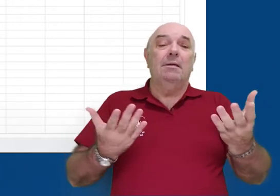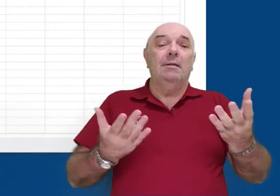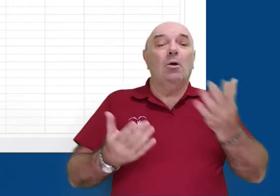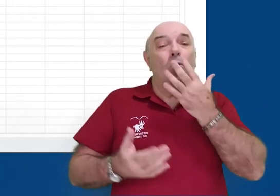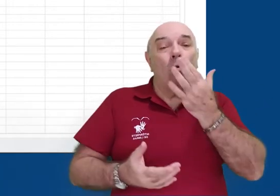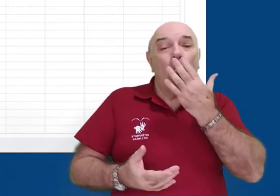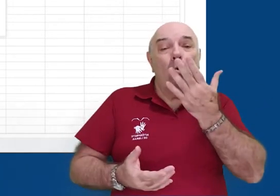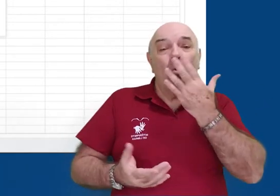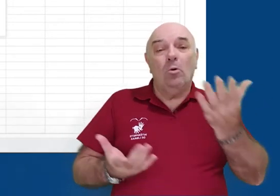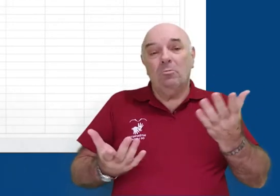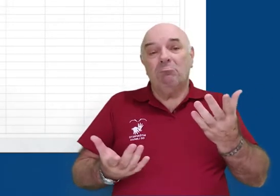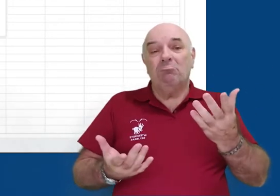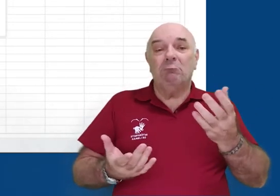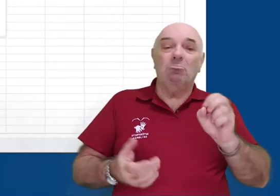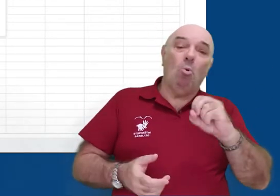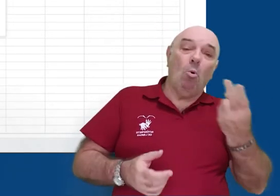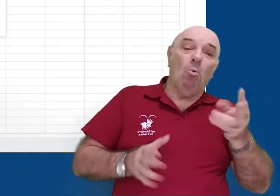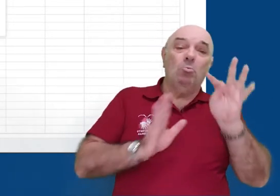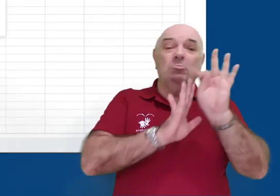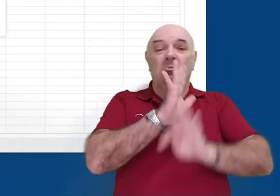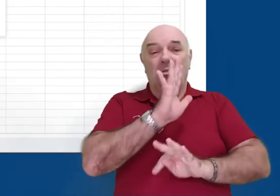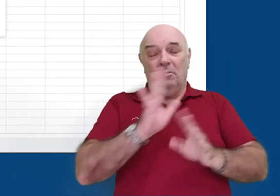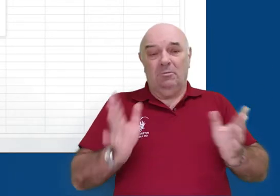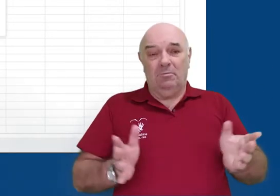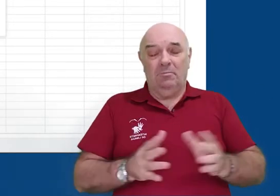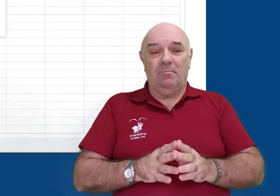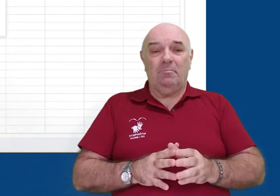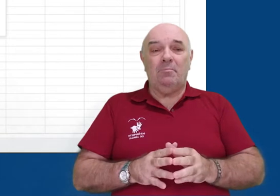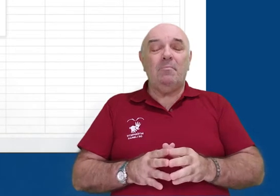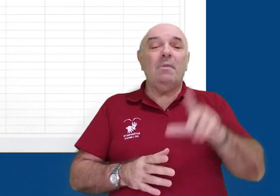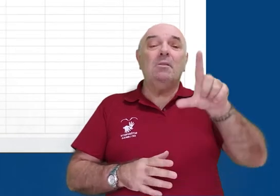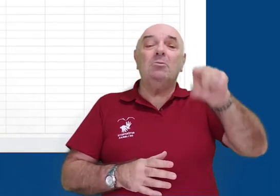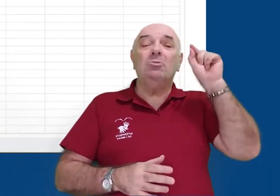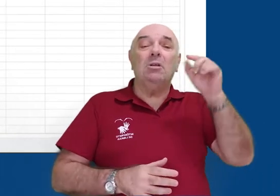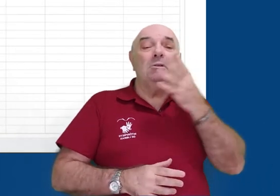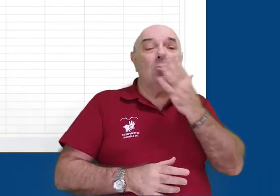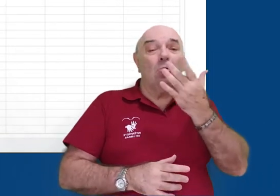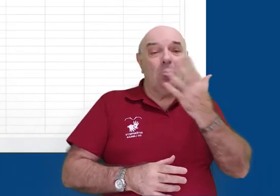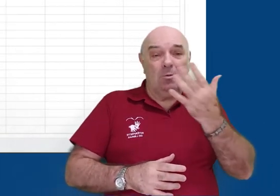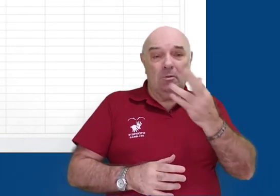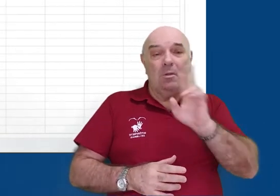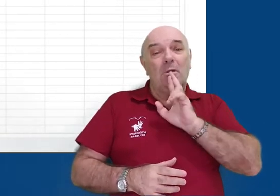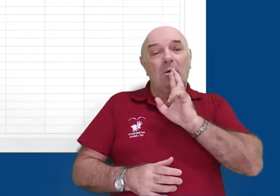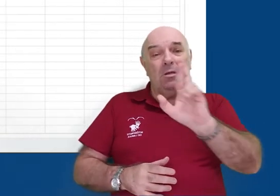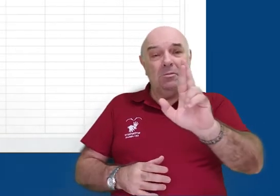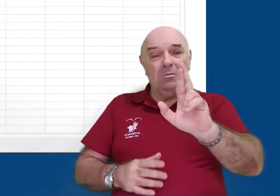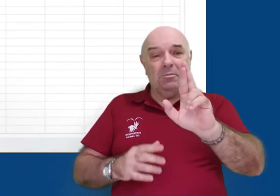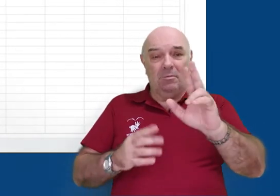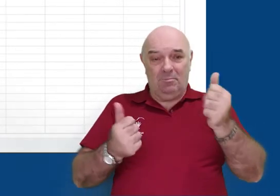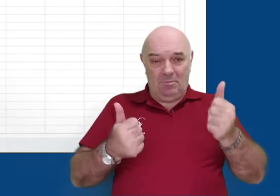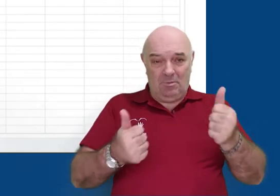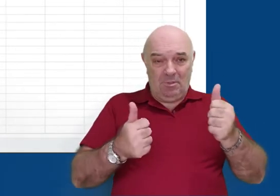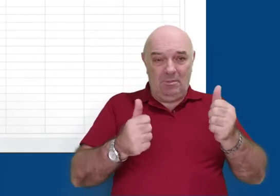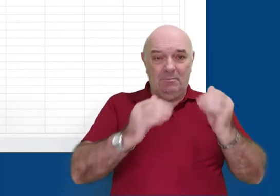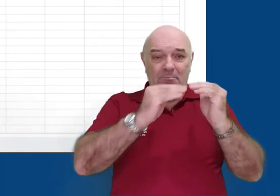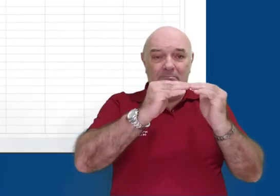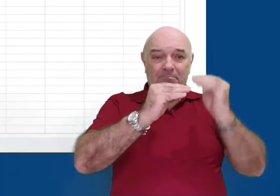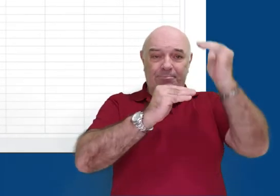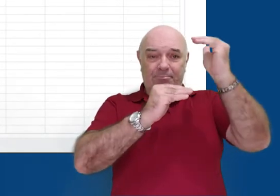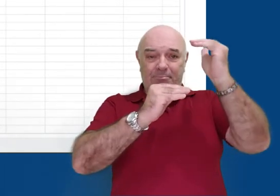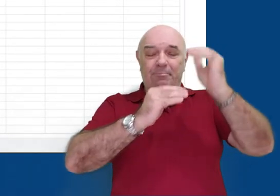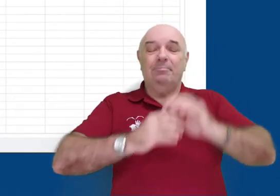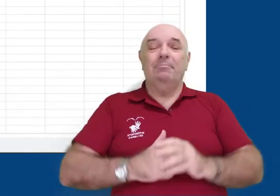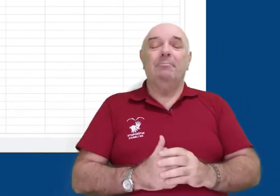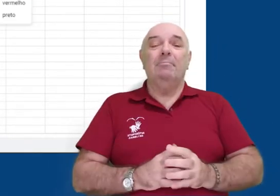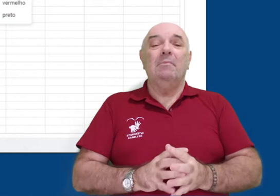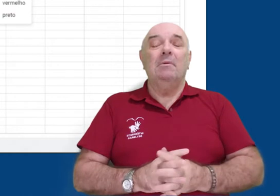e cor de texto bom então destacaremos essas cores colocando os seus resultados para o topo